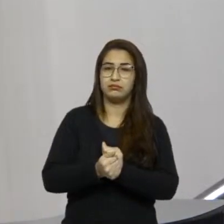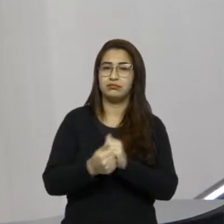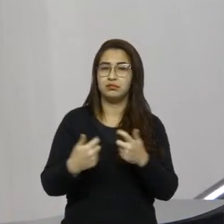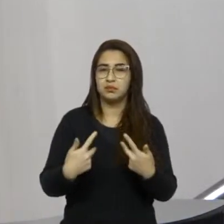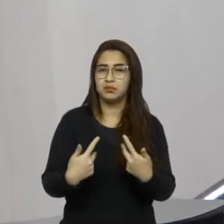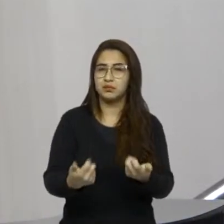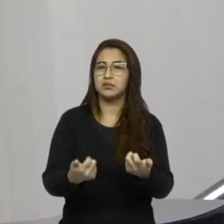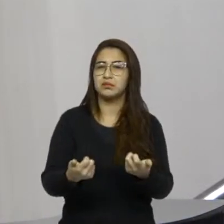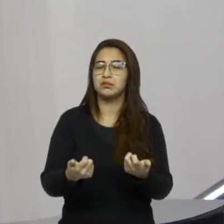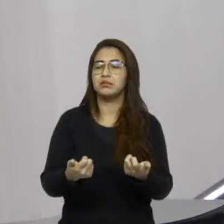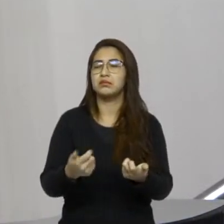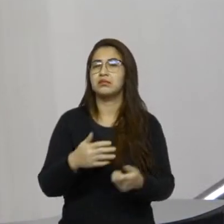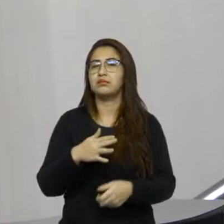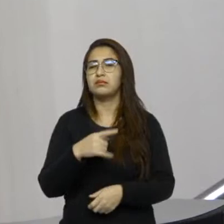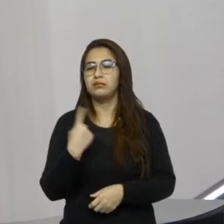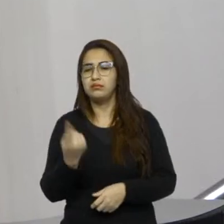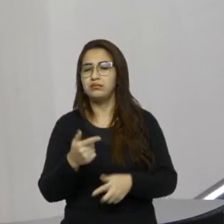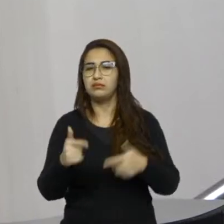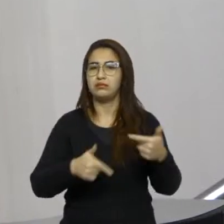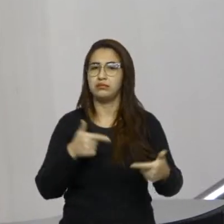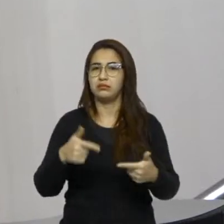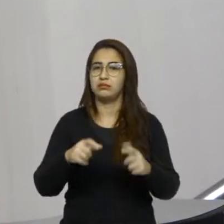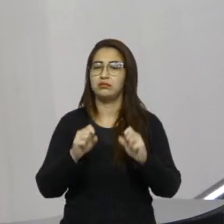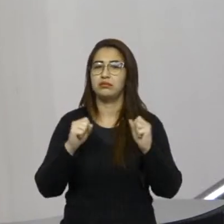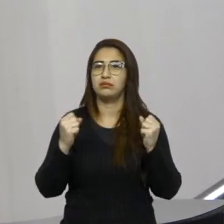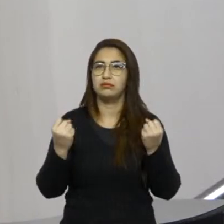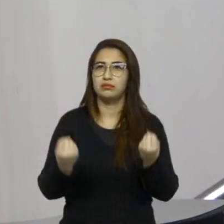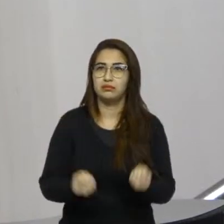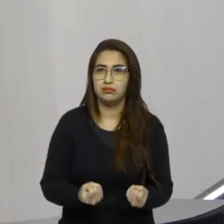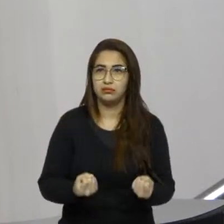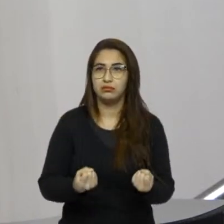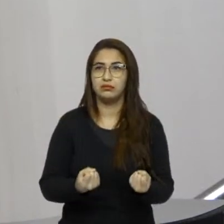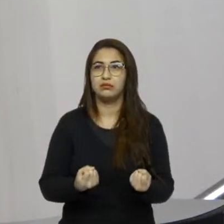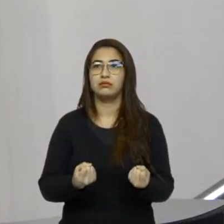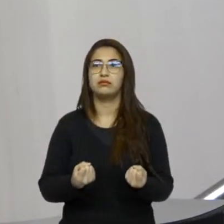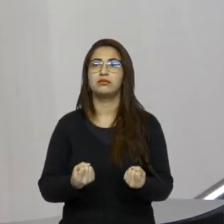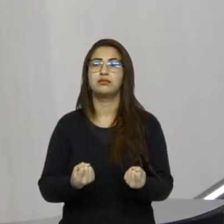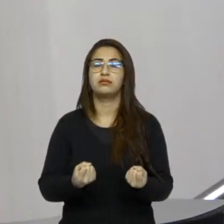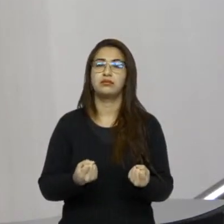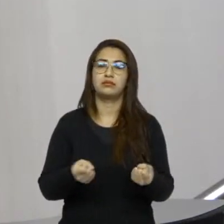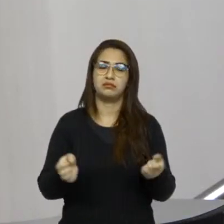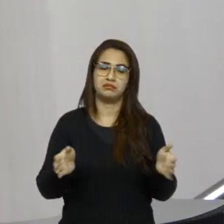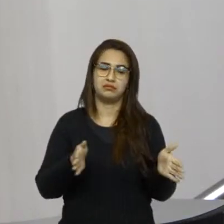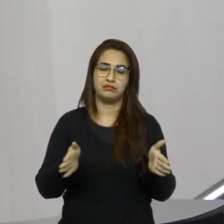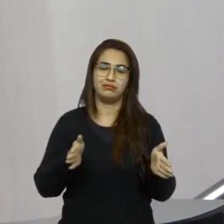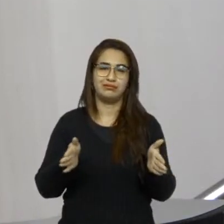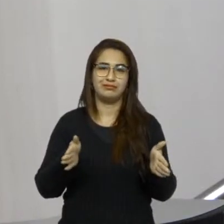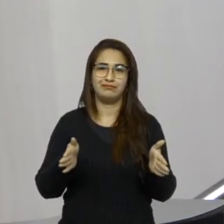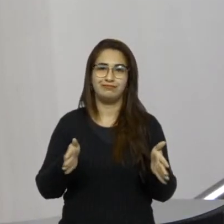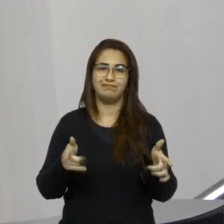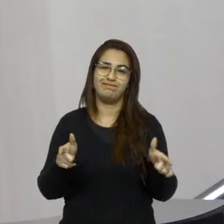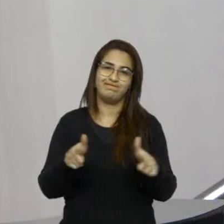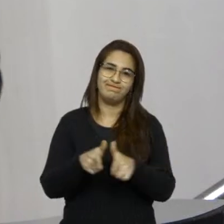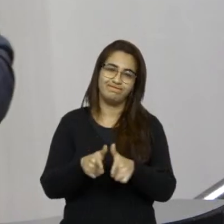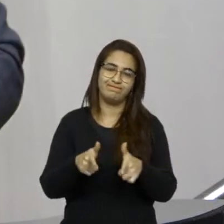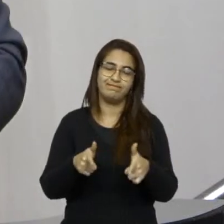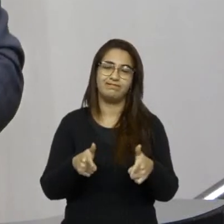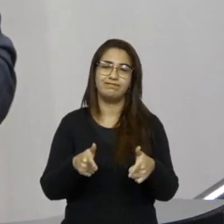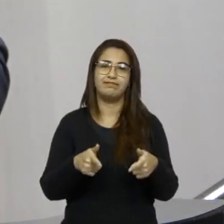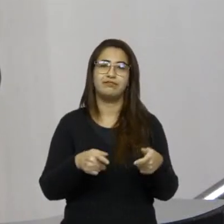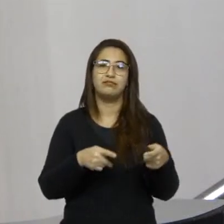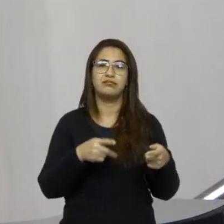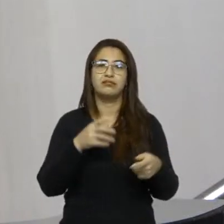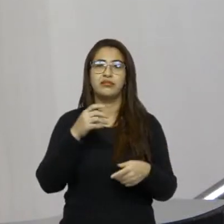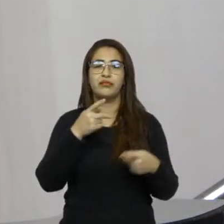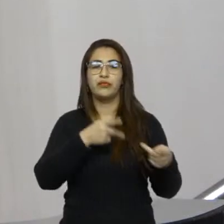nossa dedicação, nosso esforço, o quanto temos realmente nos dedicado neste curto período aqui para percorrer o máximo de municípios,